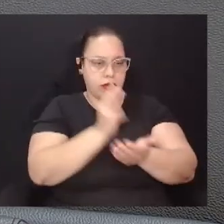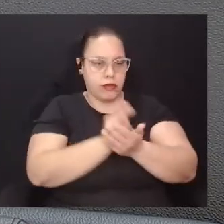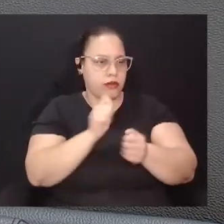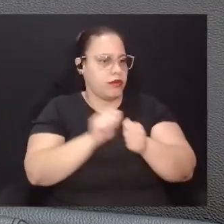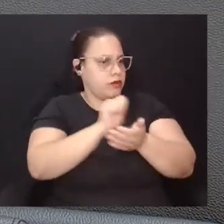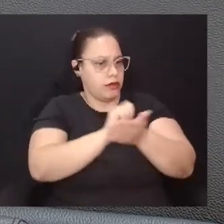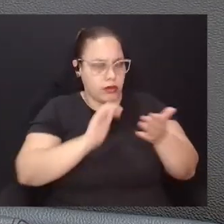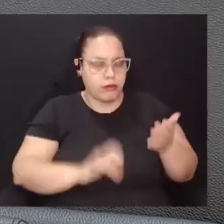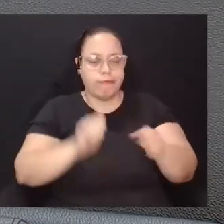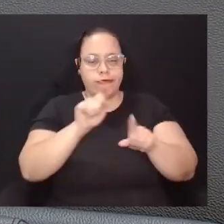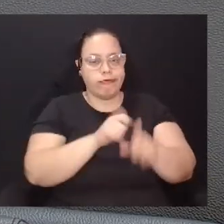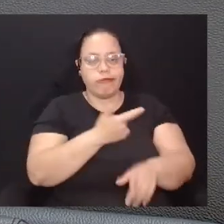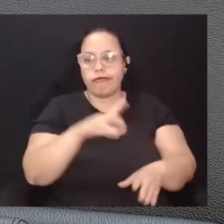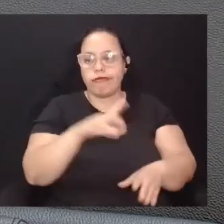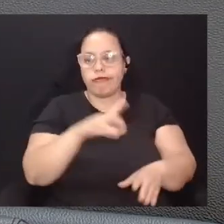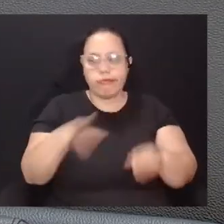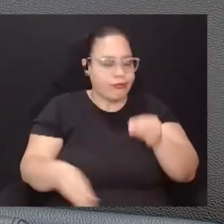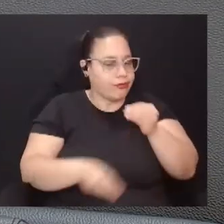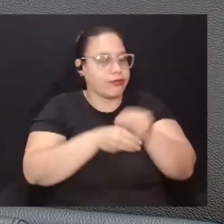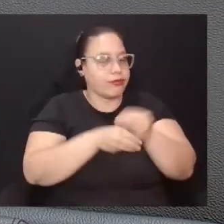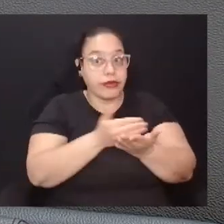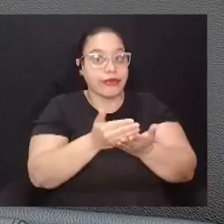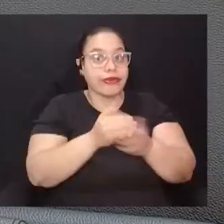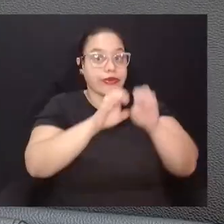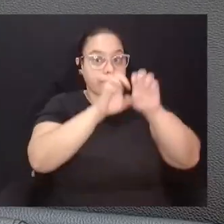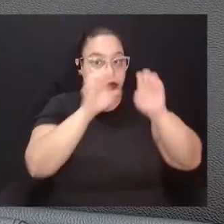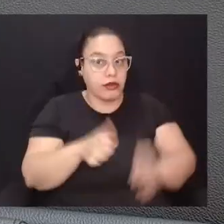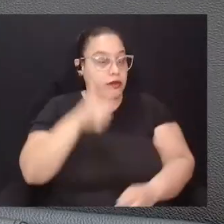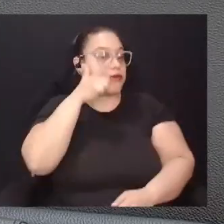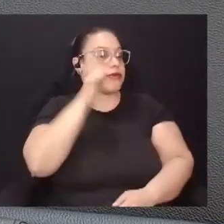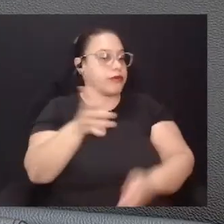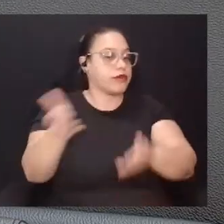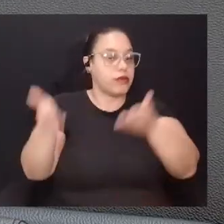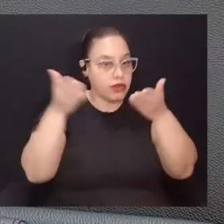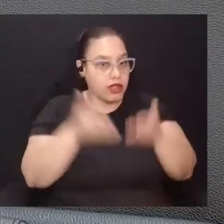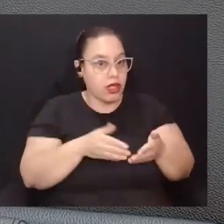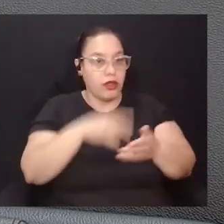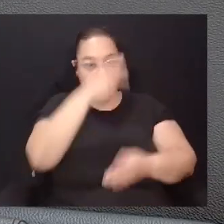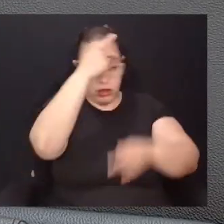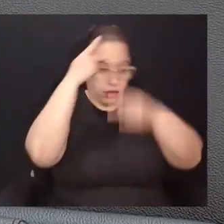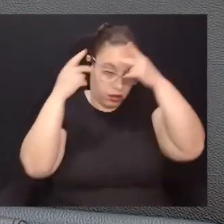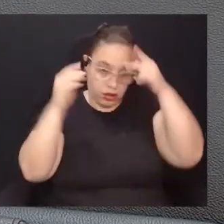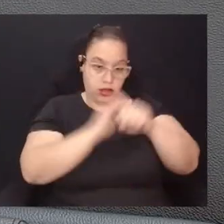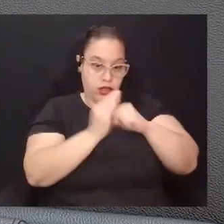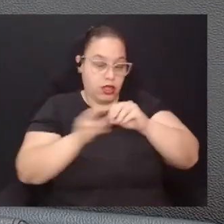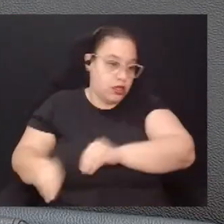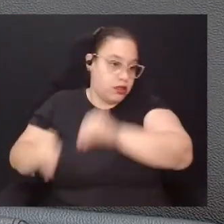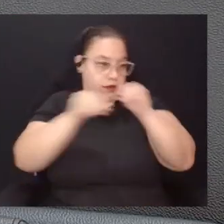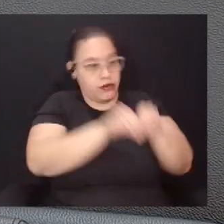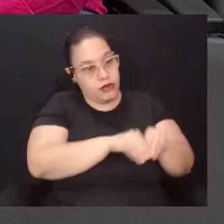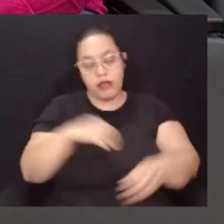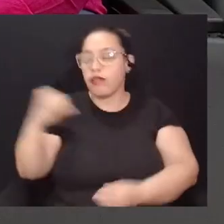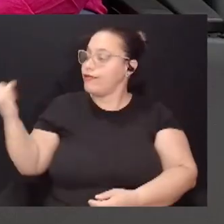sempre fez atividade, mesmo sem emenda, mas agora eles estão começando a se estruturar para conseguir também trazer pessoas de outros bairros para lá.